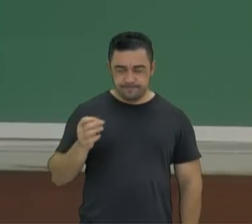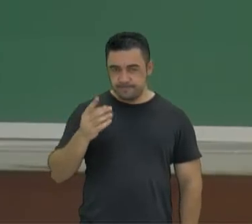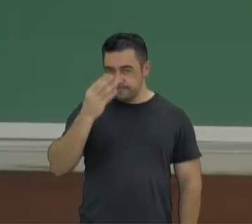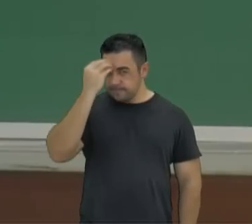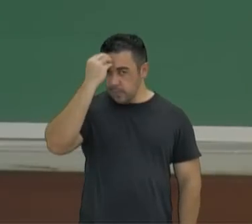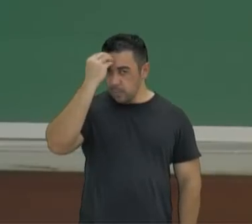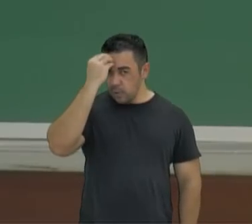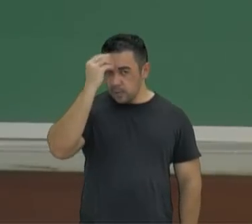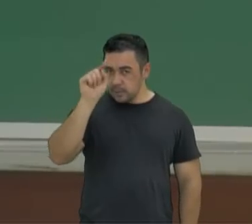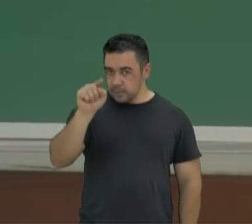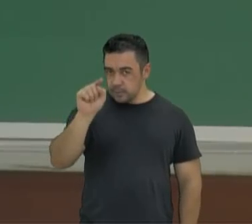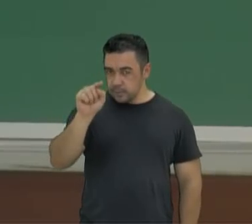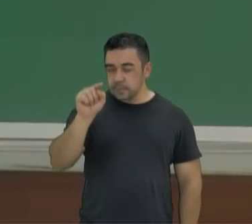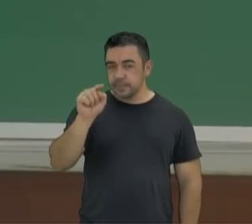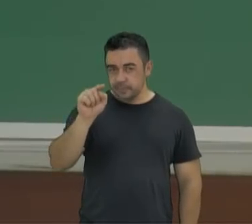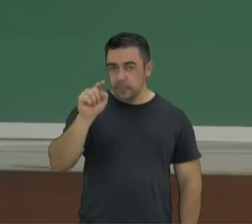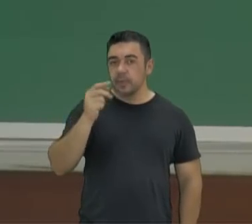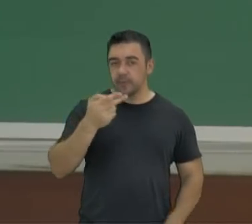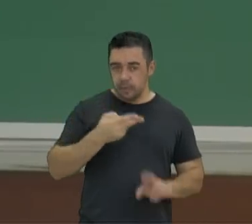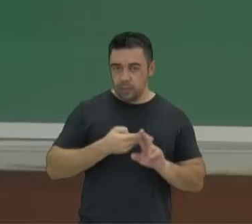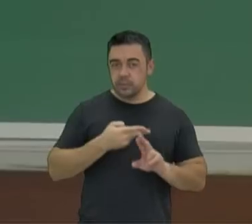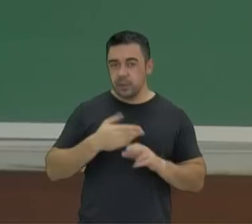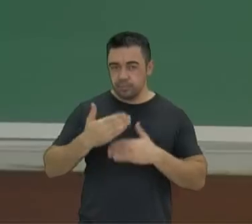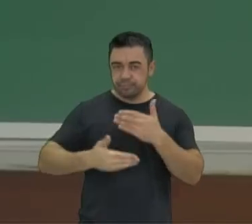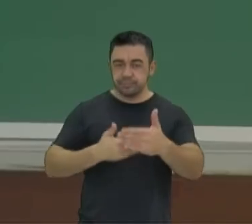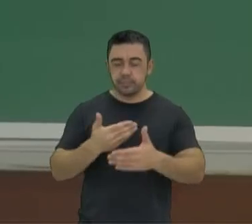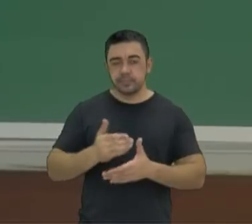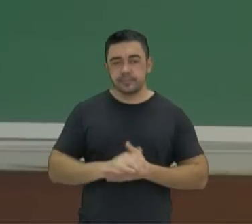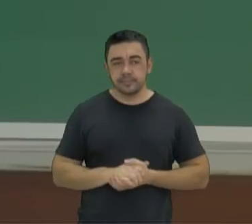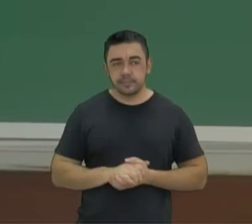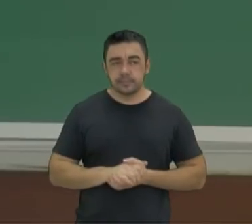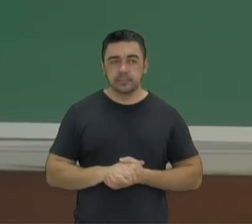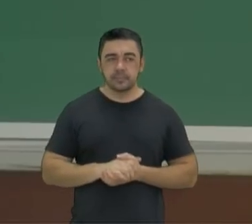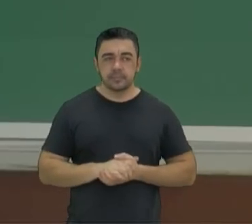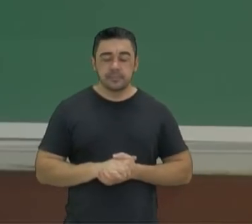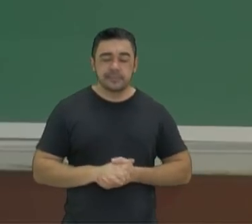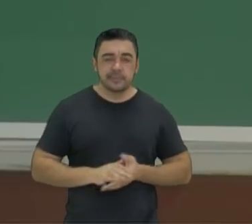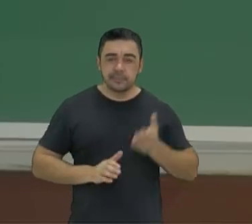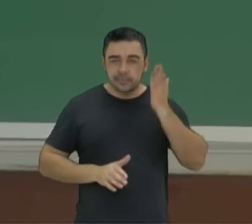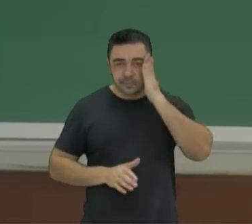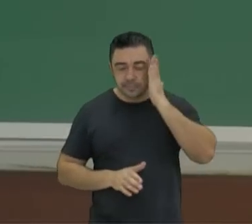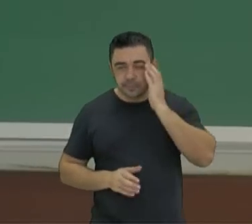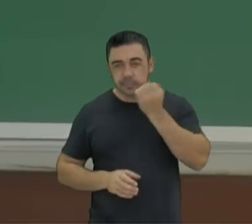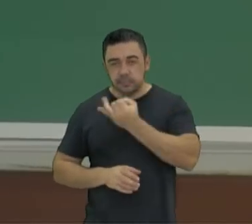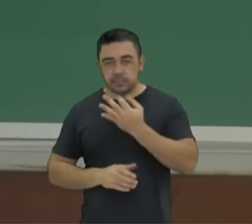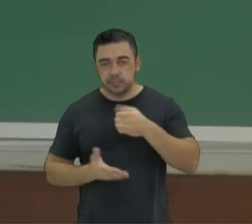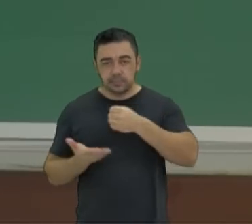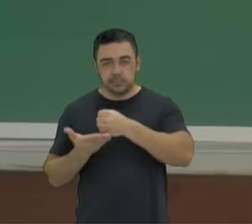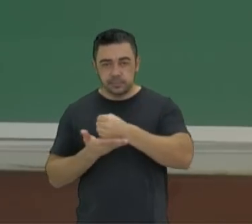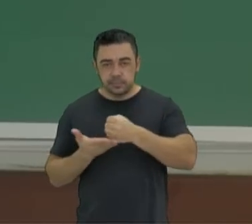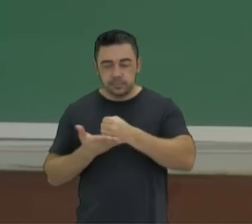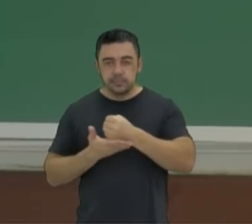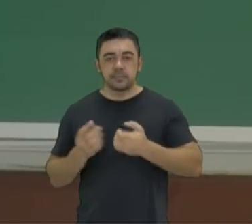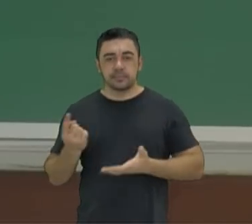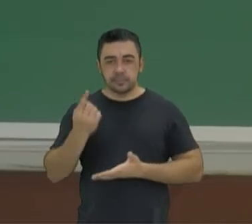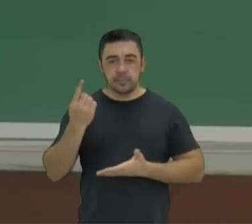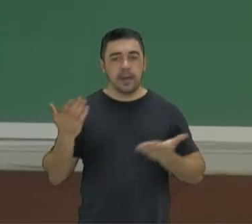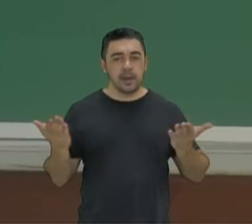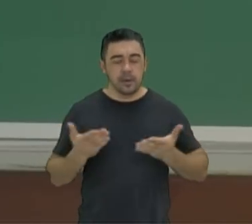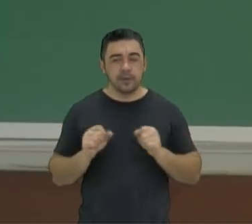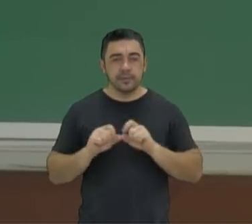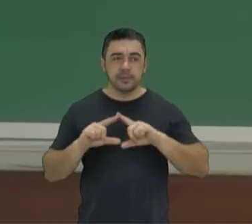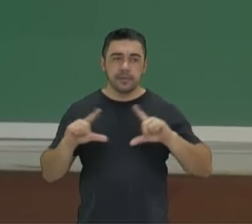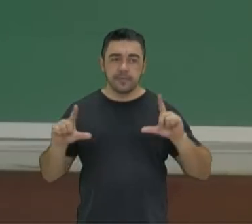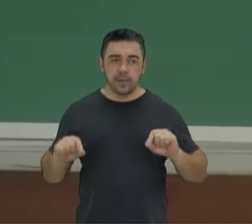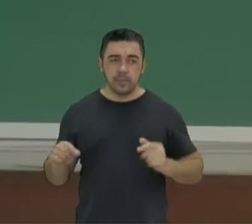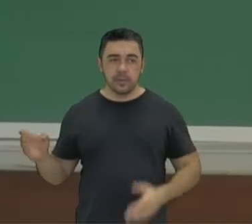Guardem isso que a gente vai usar bastante isso nas próximas aulas. E aí, sabendo a base, sabendo a altura, é só fazer o quê? Calcular a área